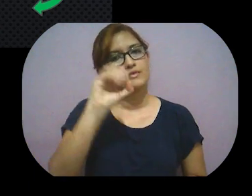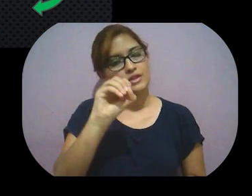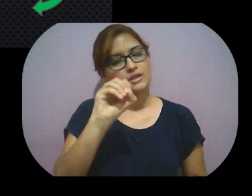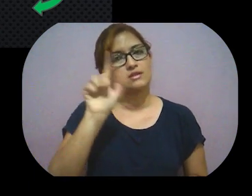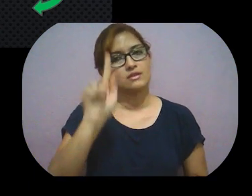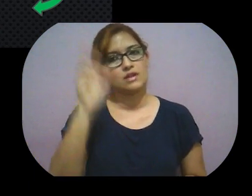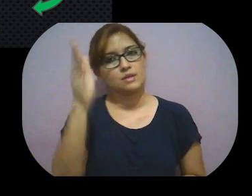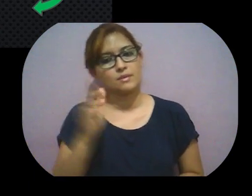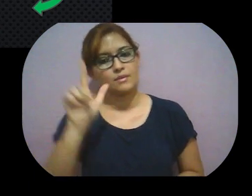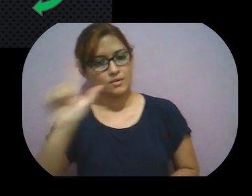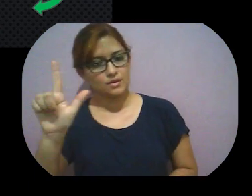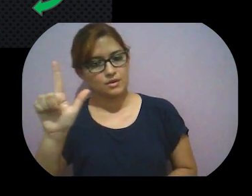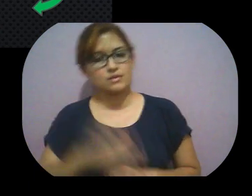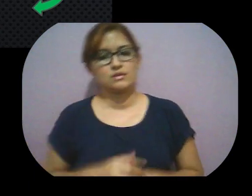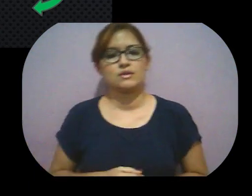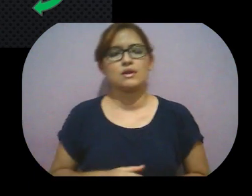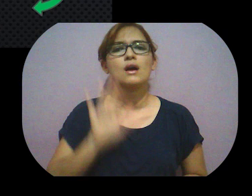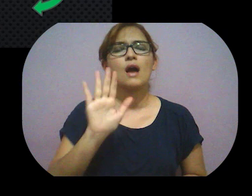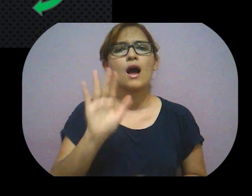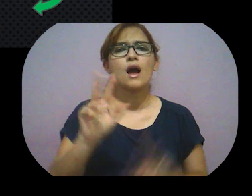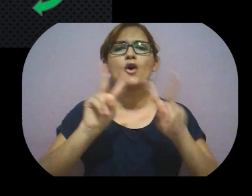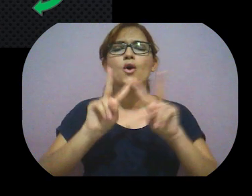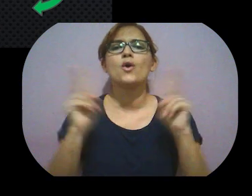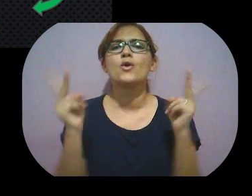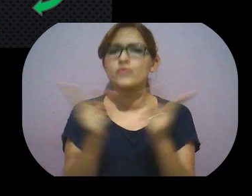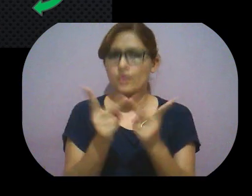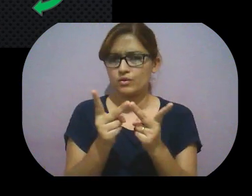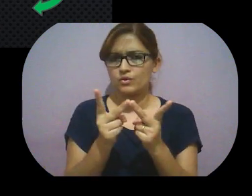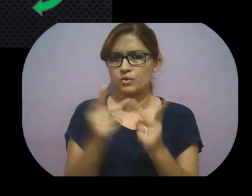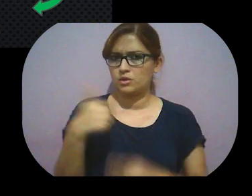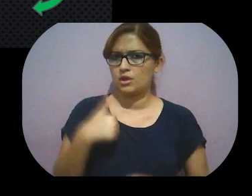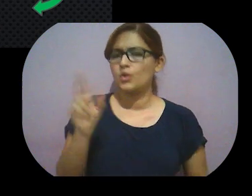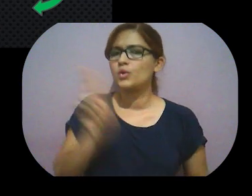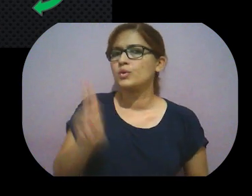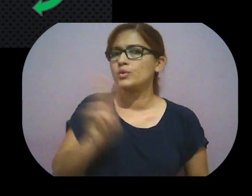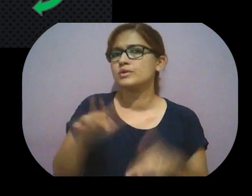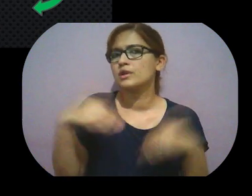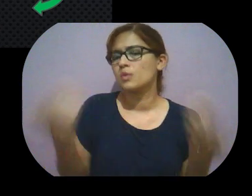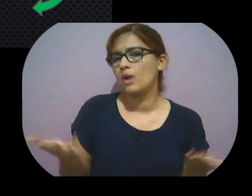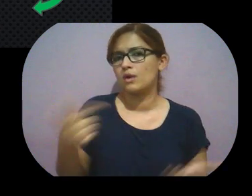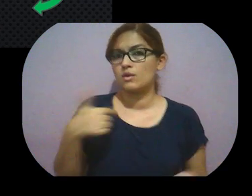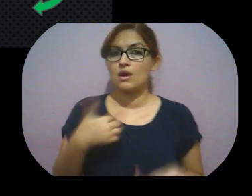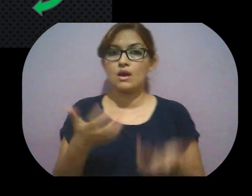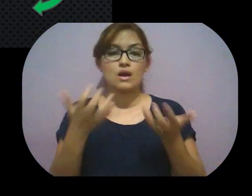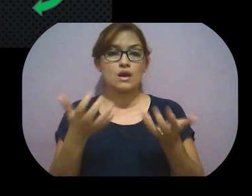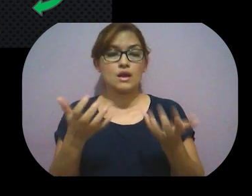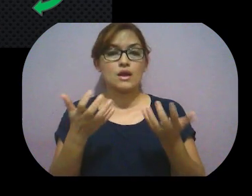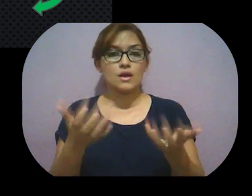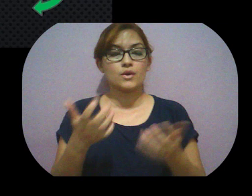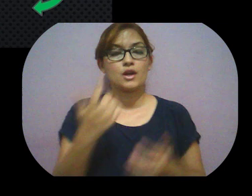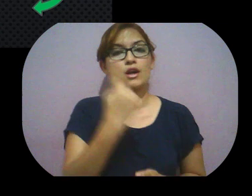aqui, eu tenho 20 gramas por litro. VC é o volume que eu devo utilizar, qual o volume que eu devo aferir para